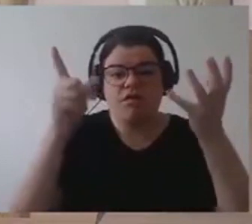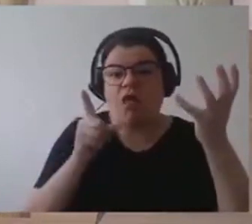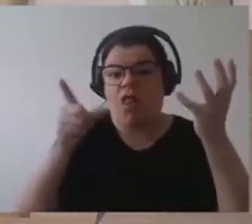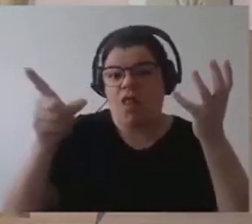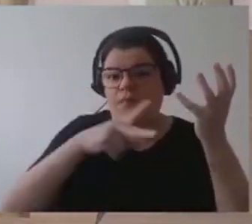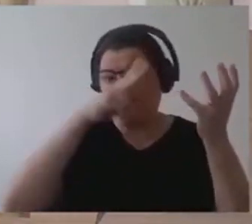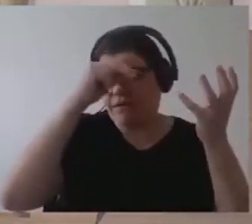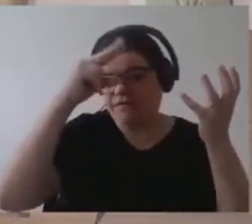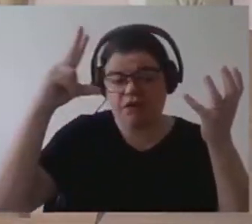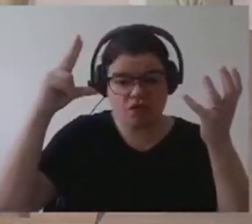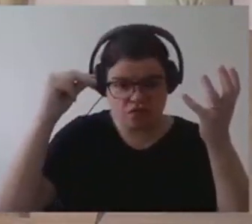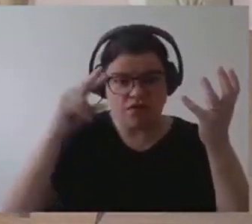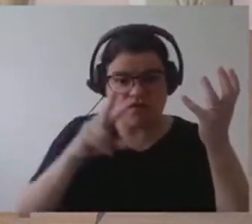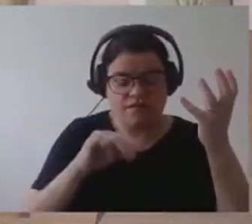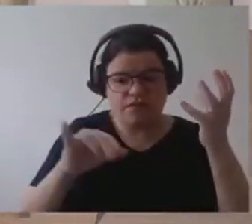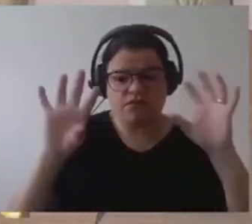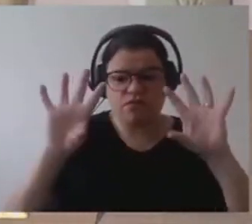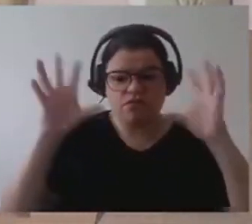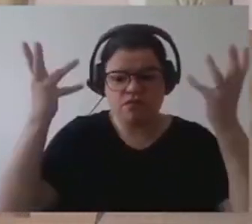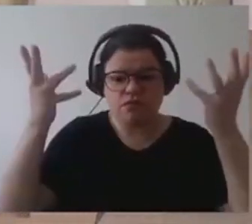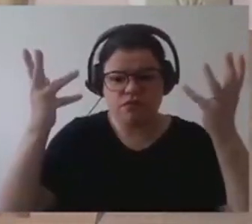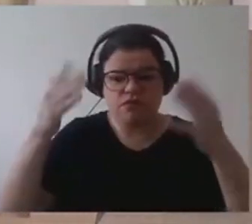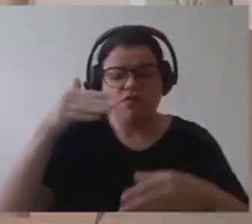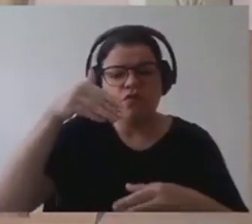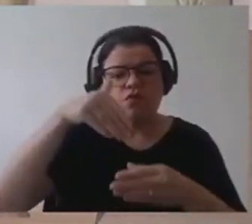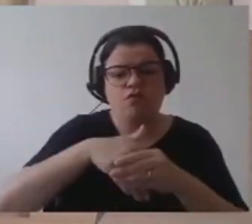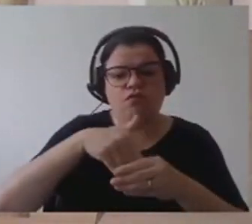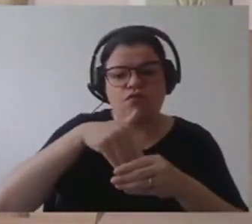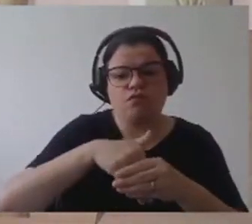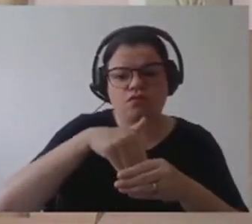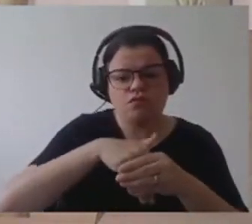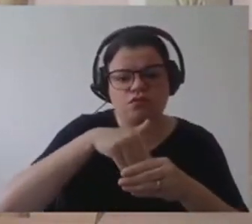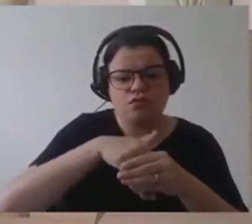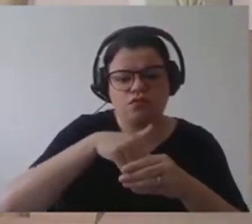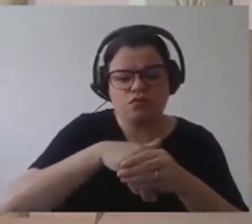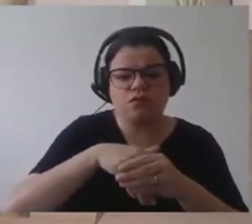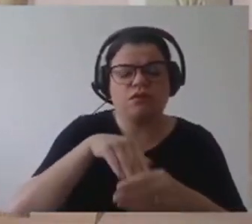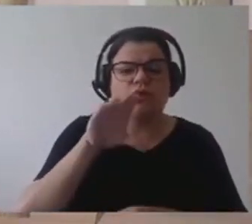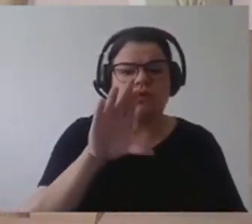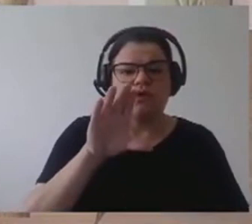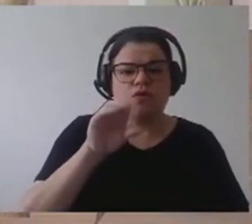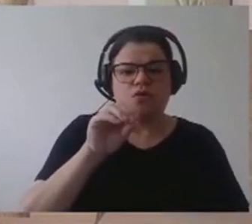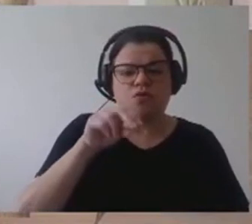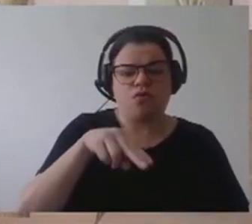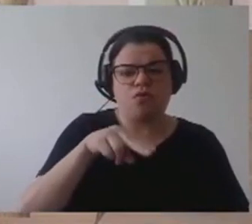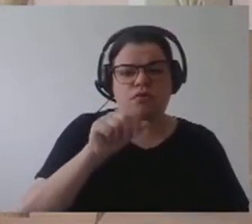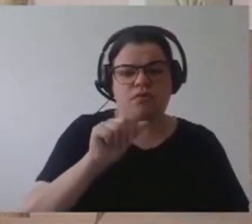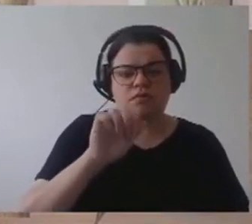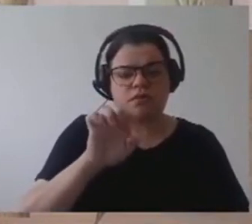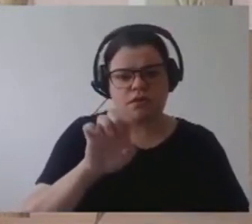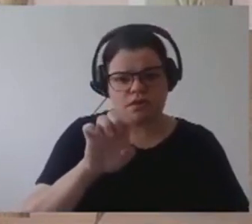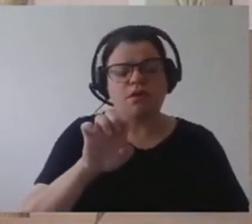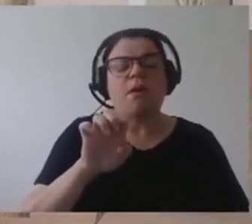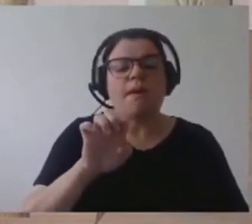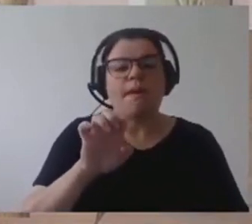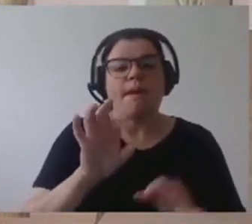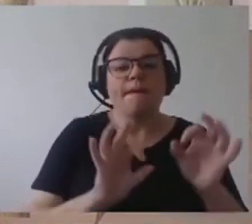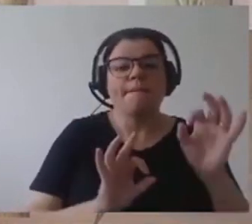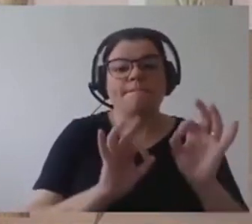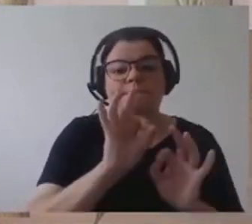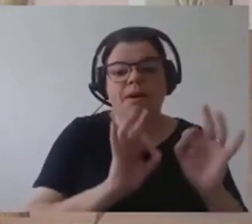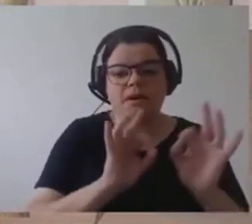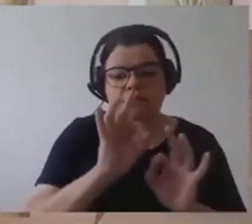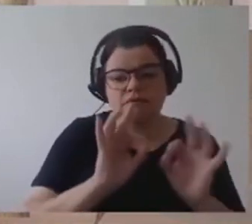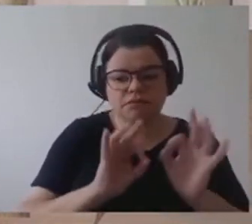Curitiba que trata de votações do conai que é o Plano Nacional de destruição da